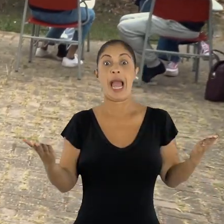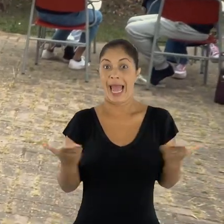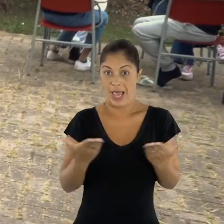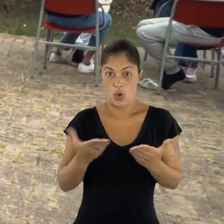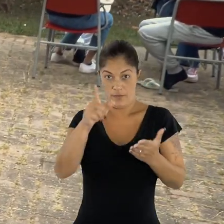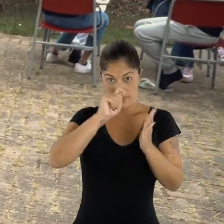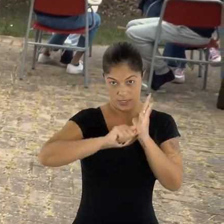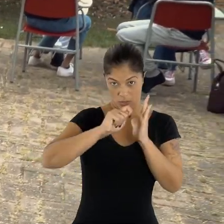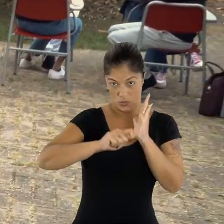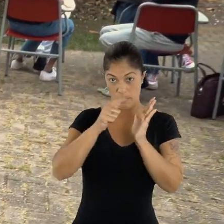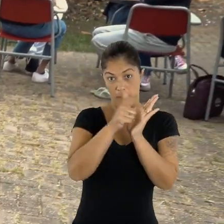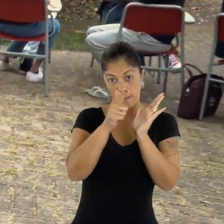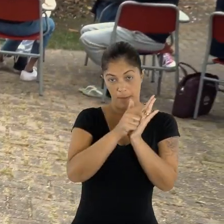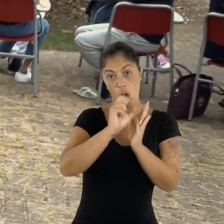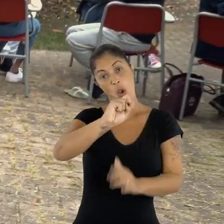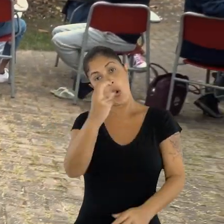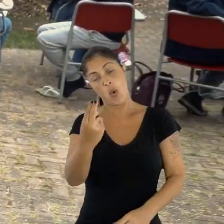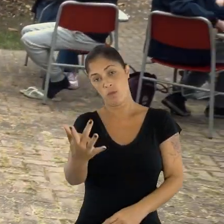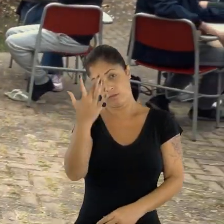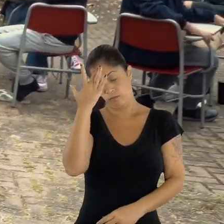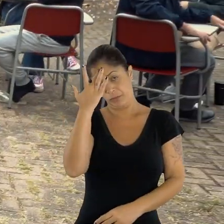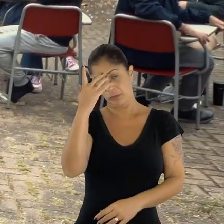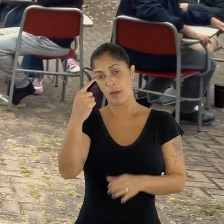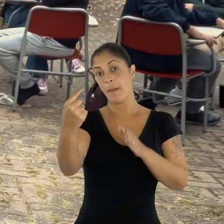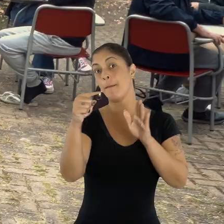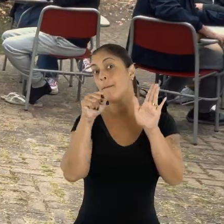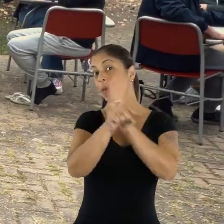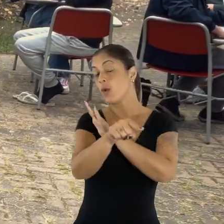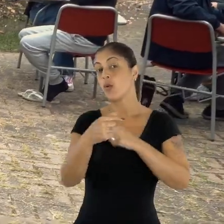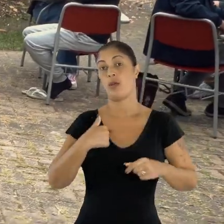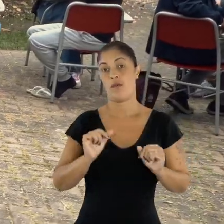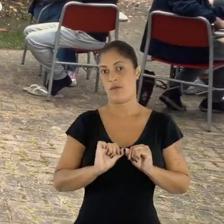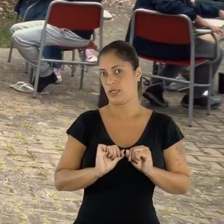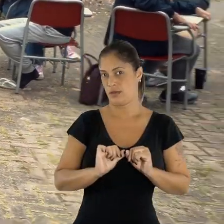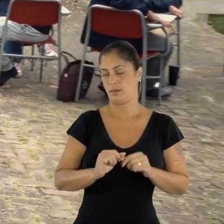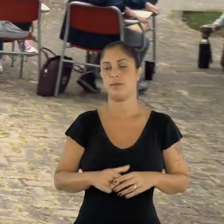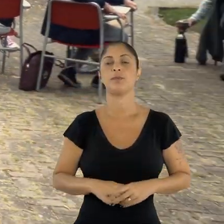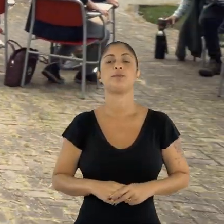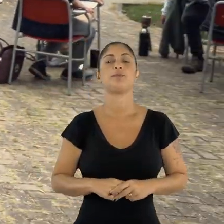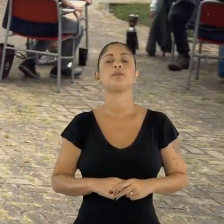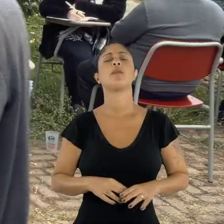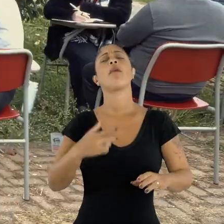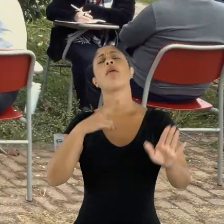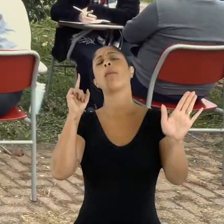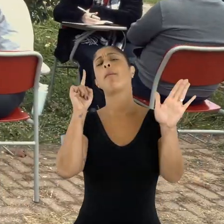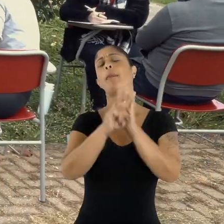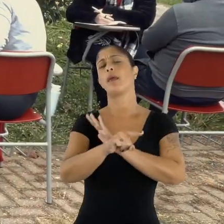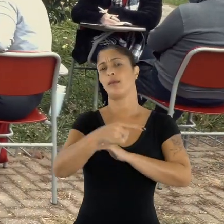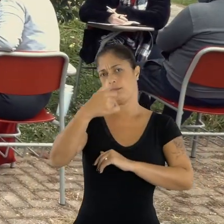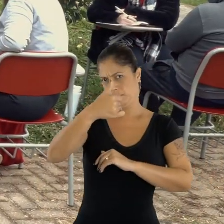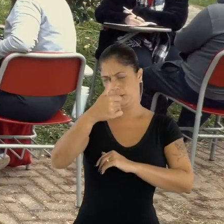Então agora você vai anotar ou no papel ou na cabeça uma pergunta que eu vou fazer.